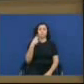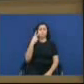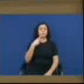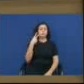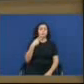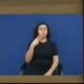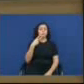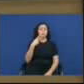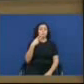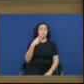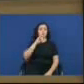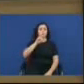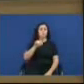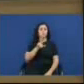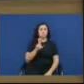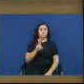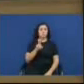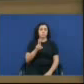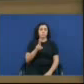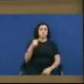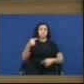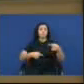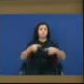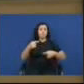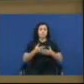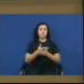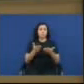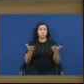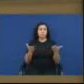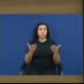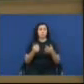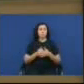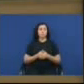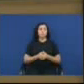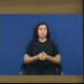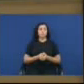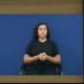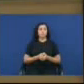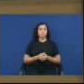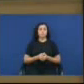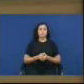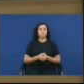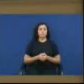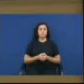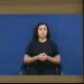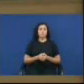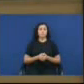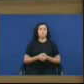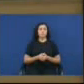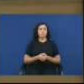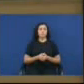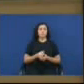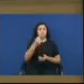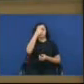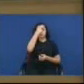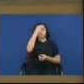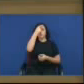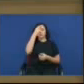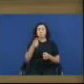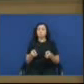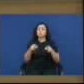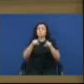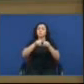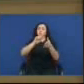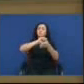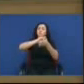vereador José Eduardo Monteiro Júnior. Em discussão. O vereador Dinho será o coautor do requerimento para